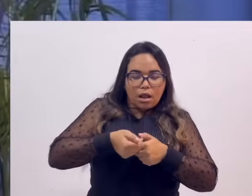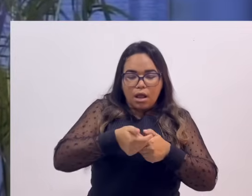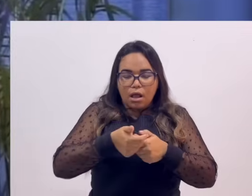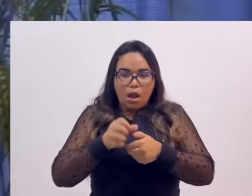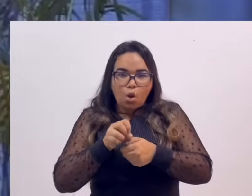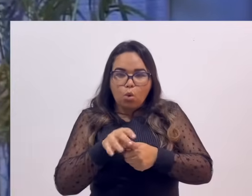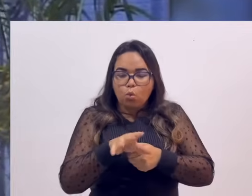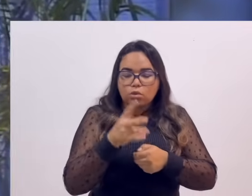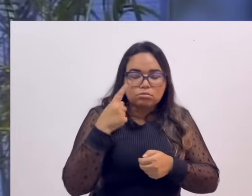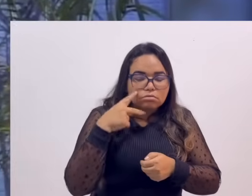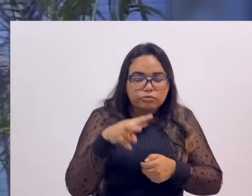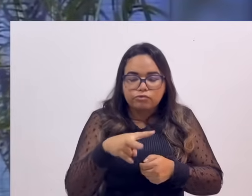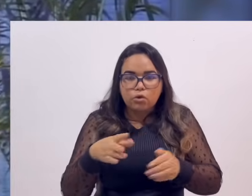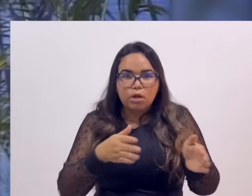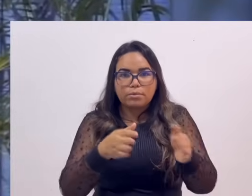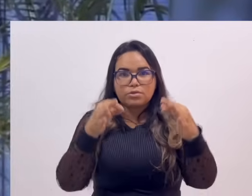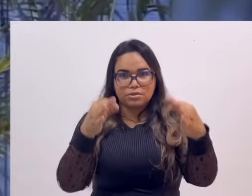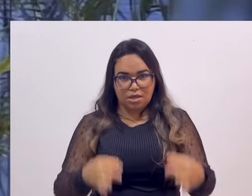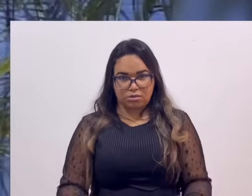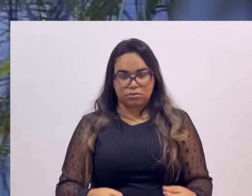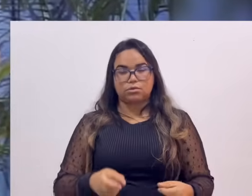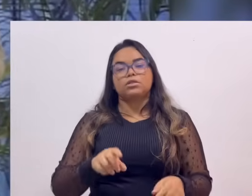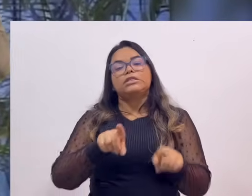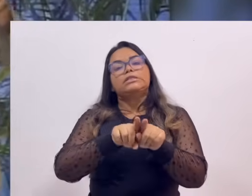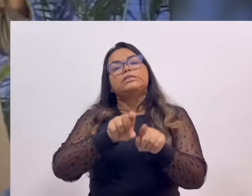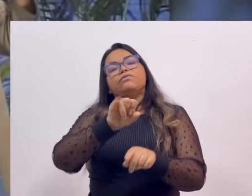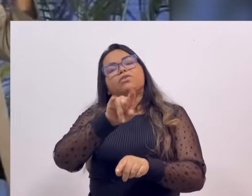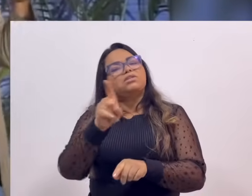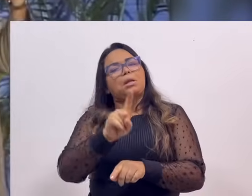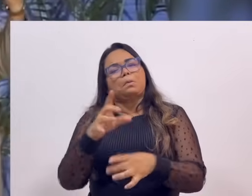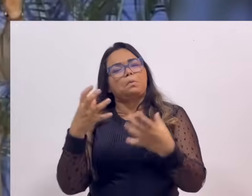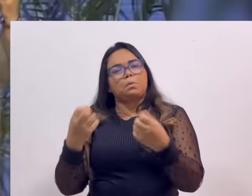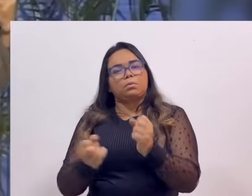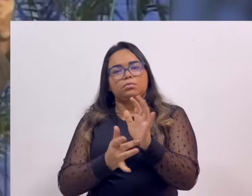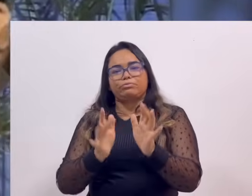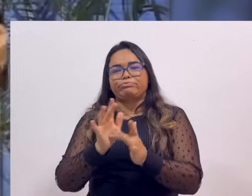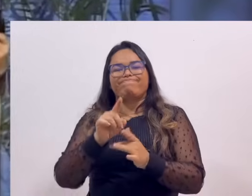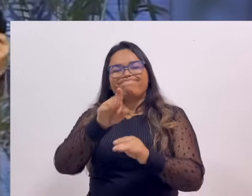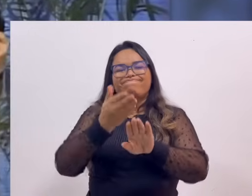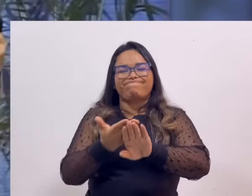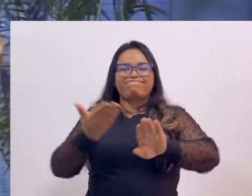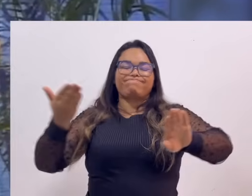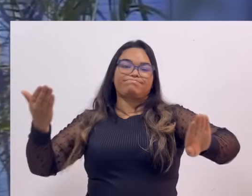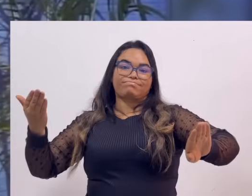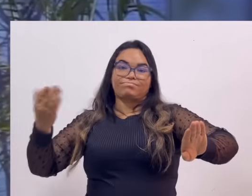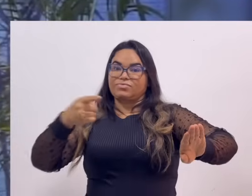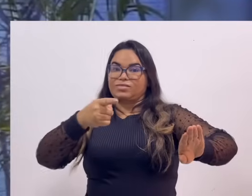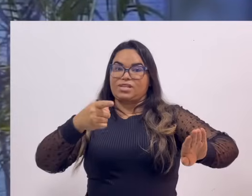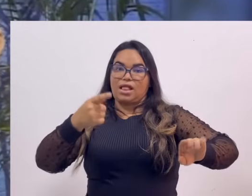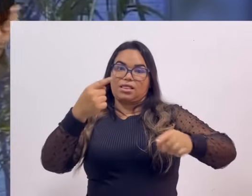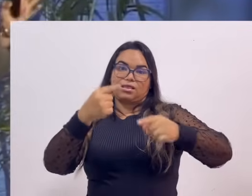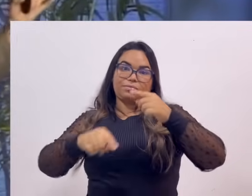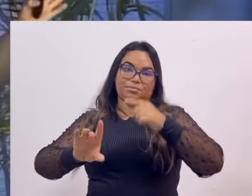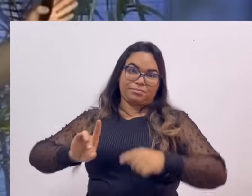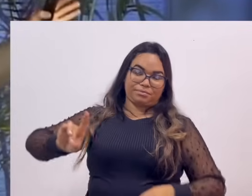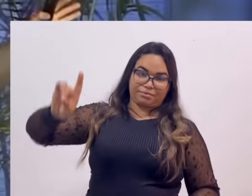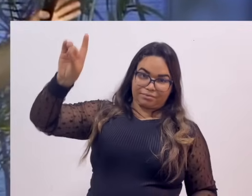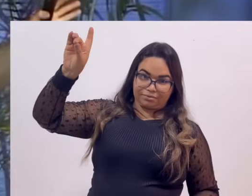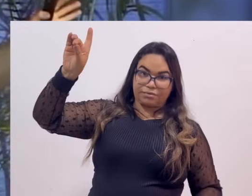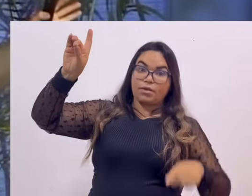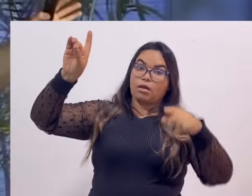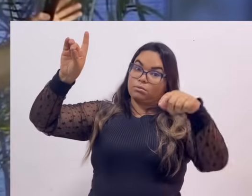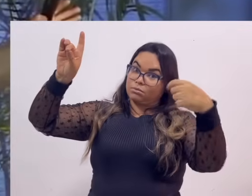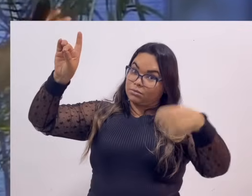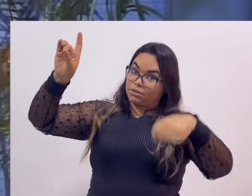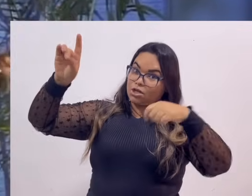e se você não participar do corpo de Cristo então Cristo não faz parte de você então você não tem parte com ele e você